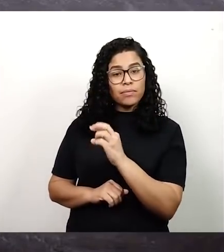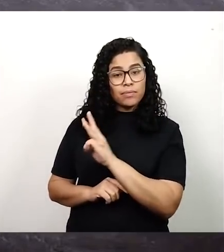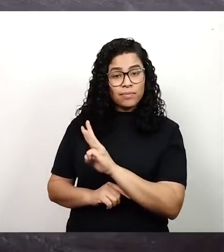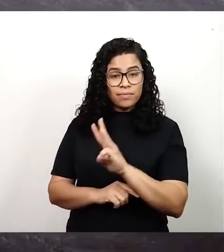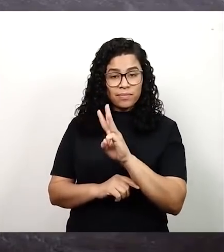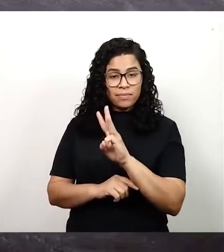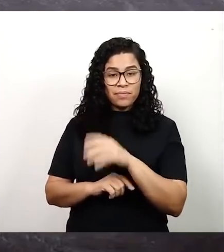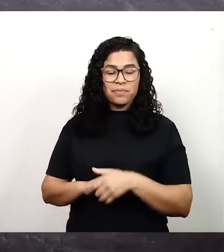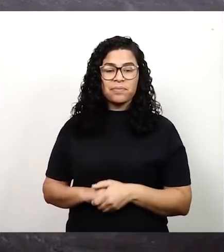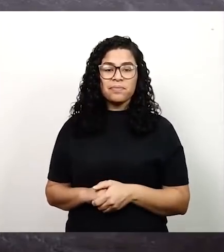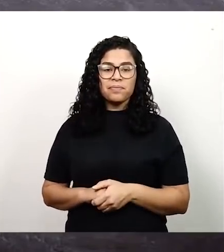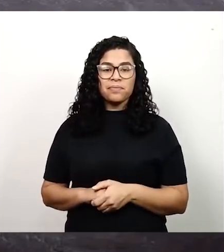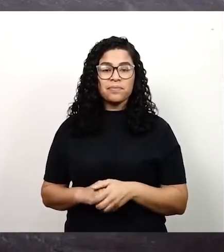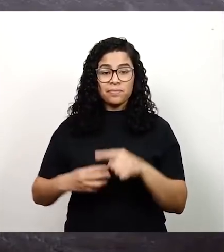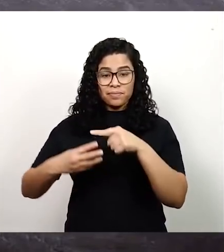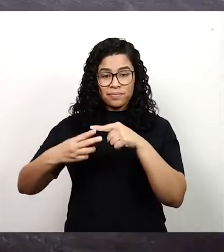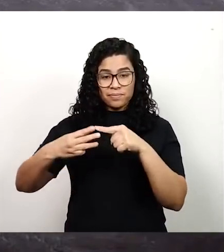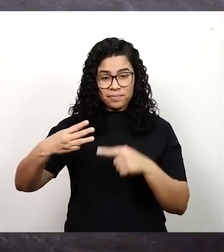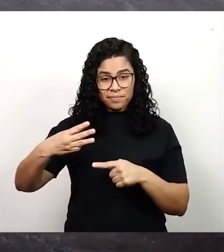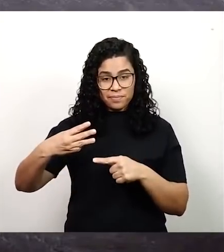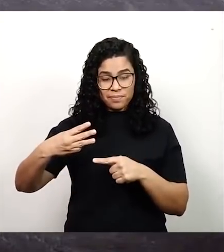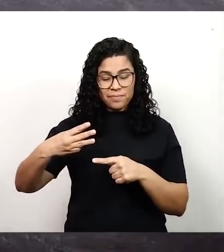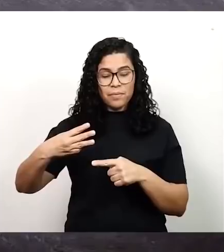algumas sugestões para que você possa